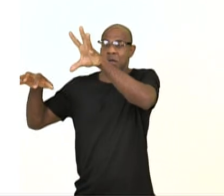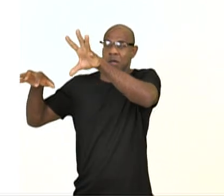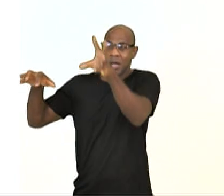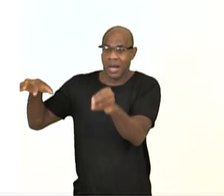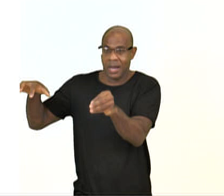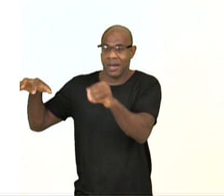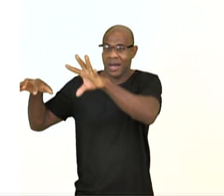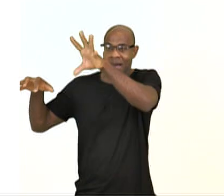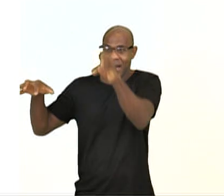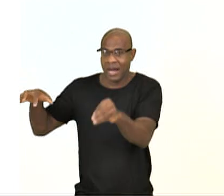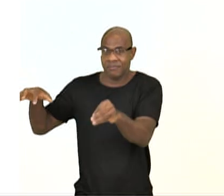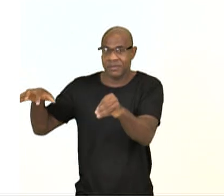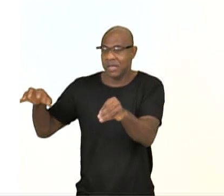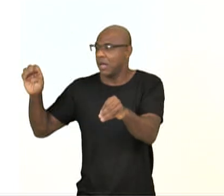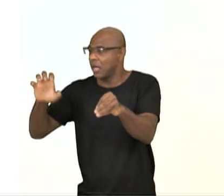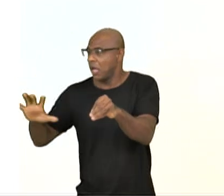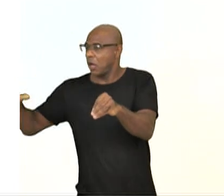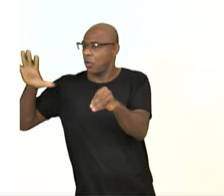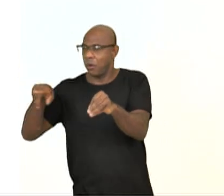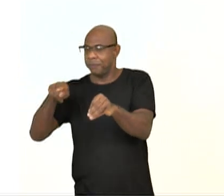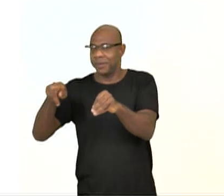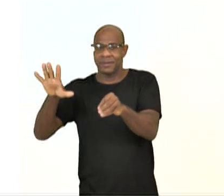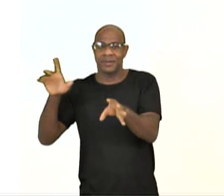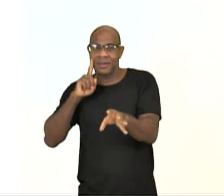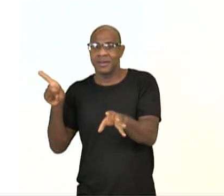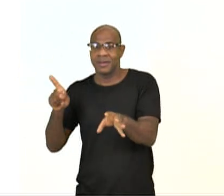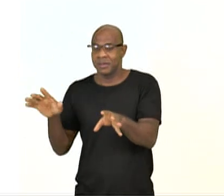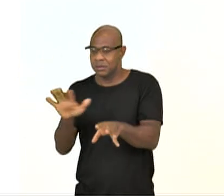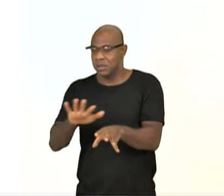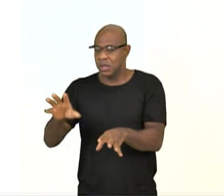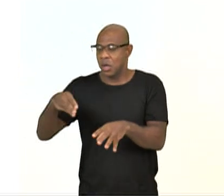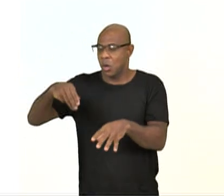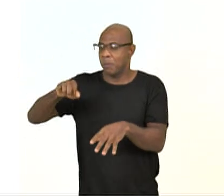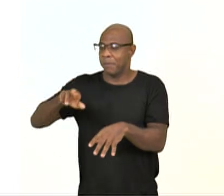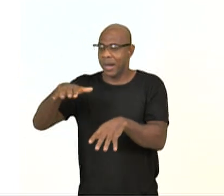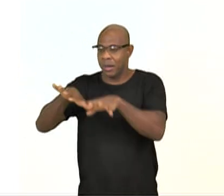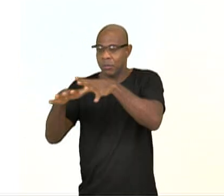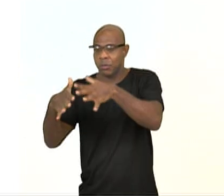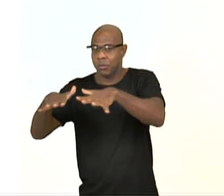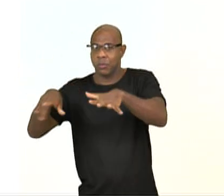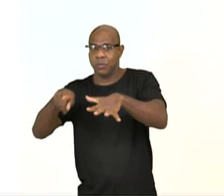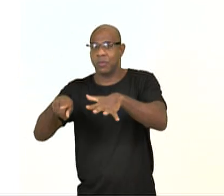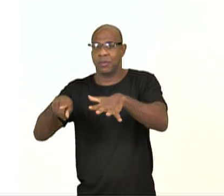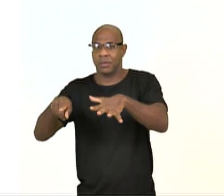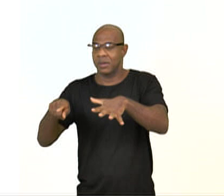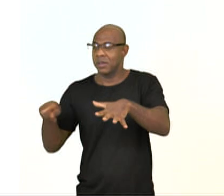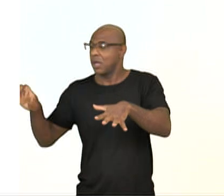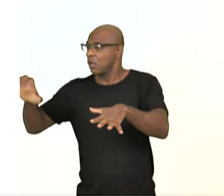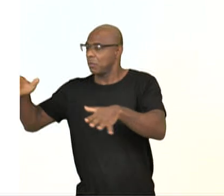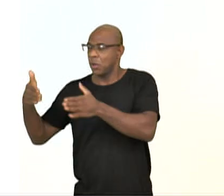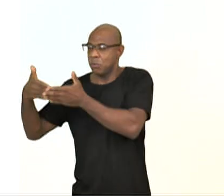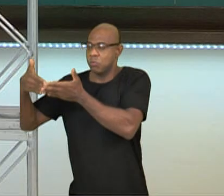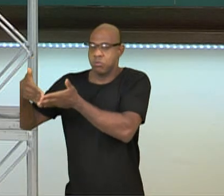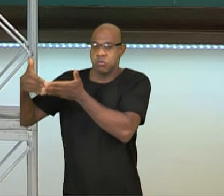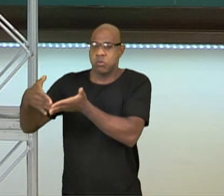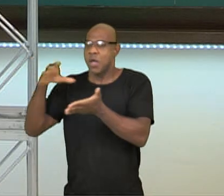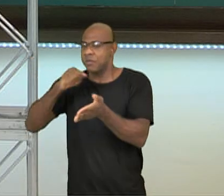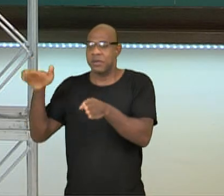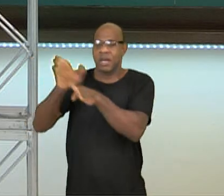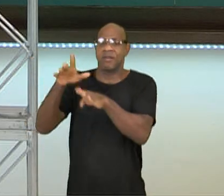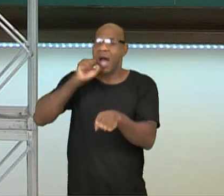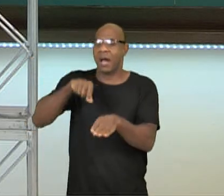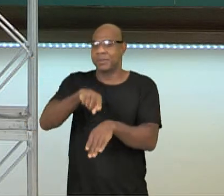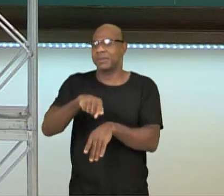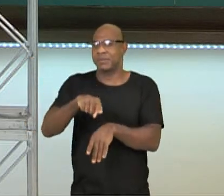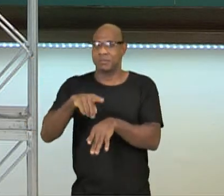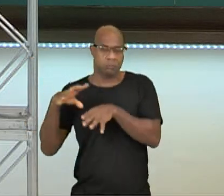Mar Mediterrâneo. Então, essa proximidade geográfica, os europeus faziam assim, ó, zoom, estavam ali. E agora eles tinham ali a